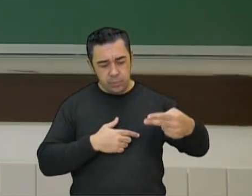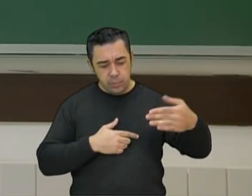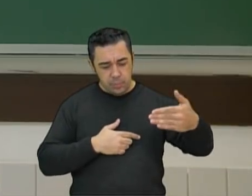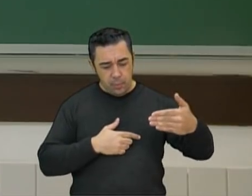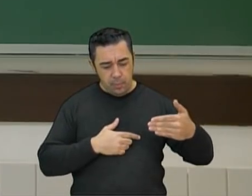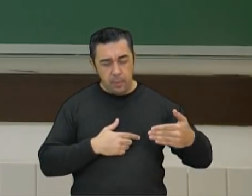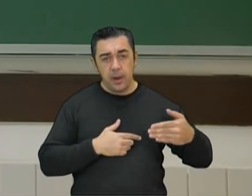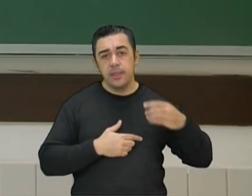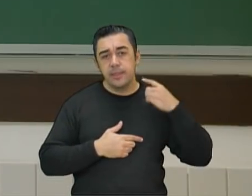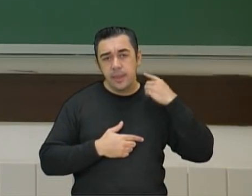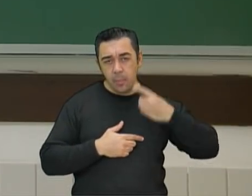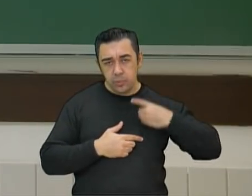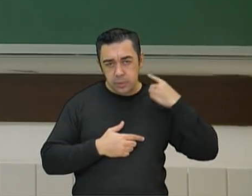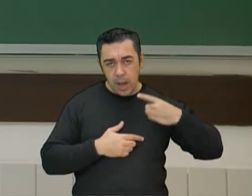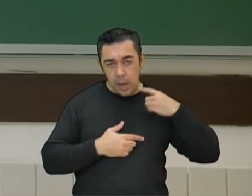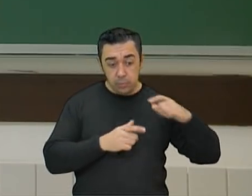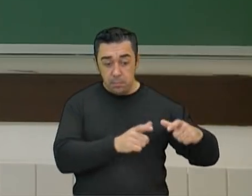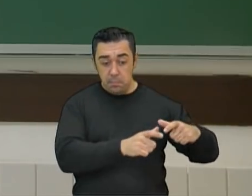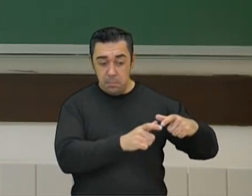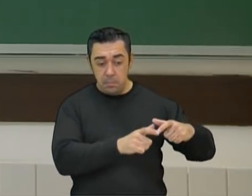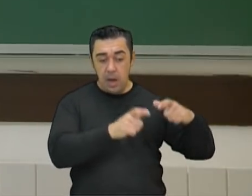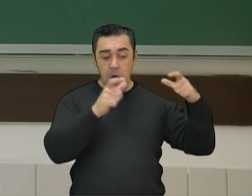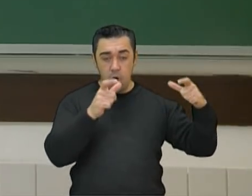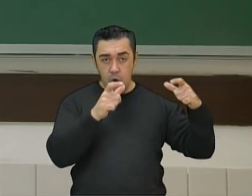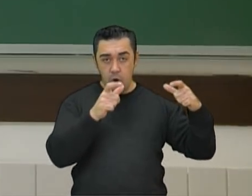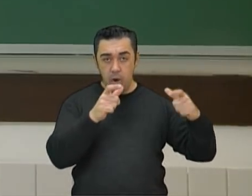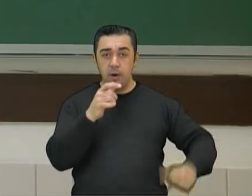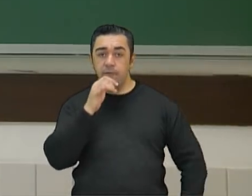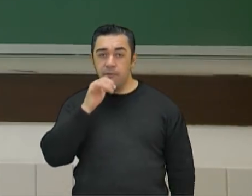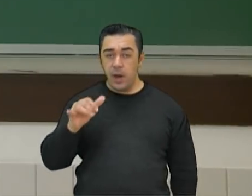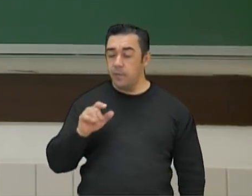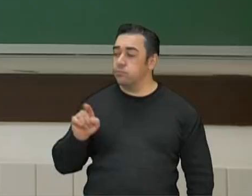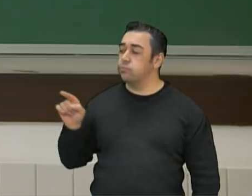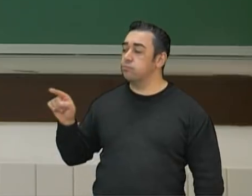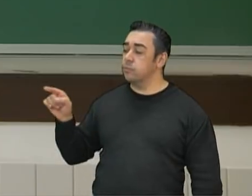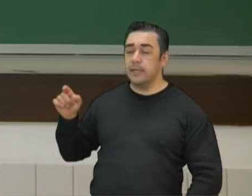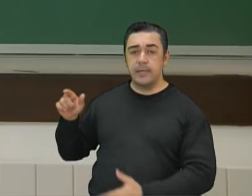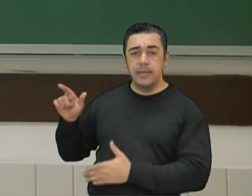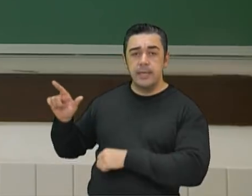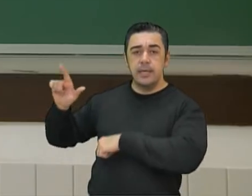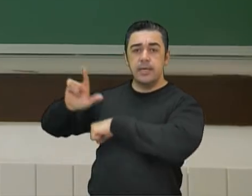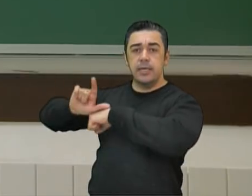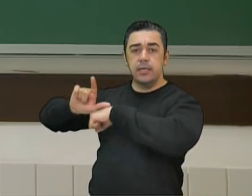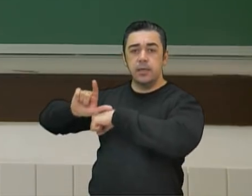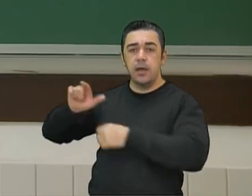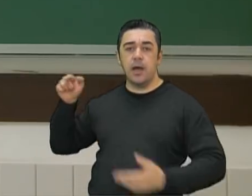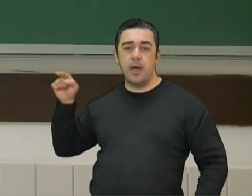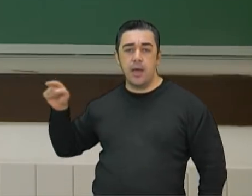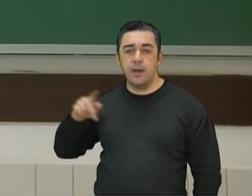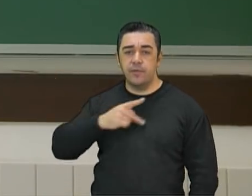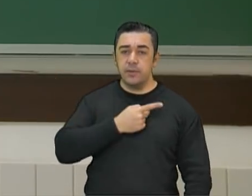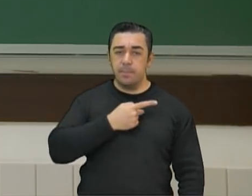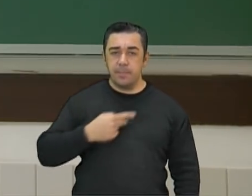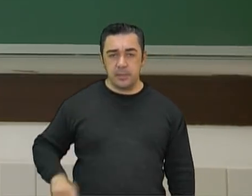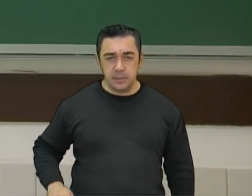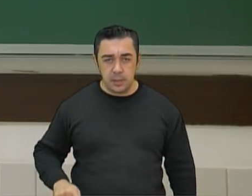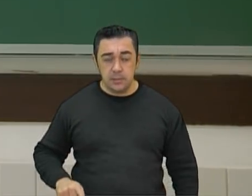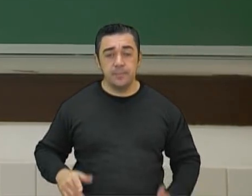indicava o seu líder, ou indicava alguém da sua liderança para o presidente do país, e o presidente,